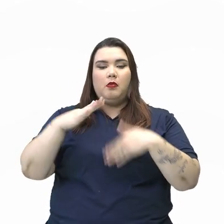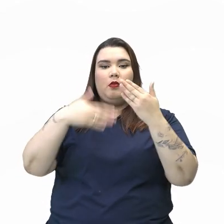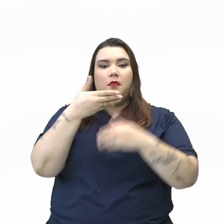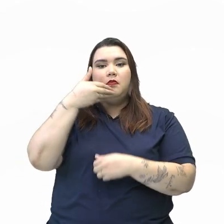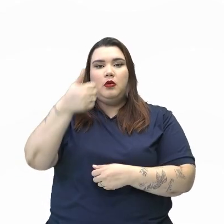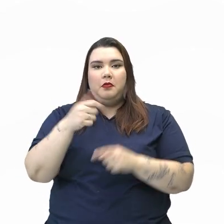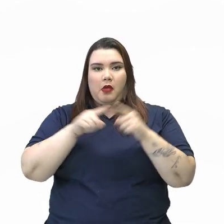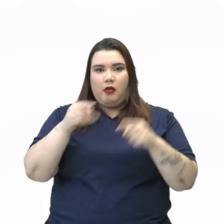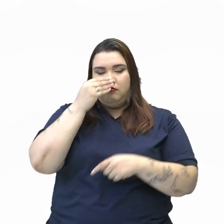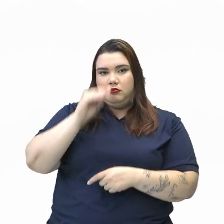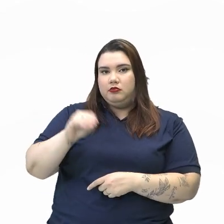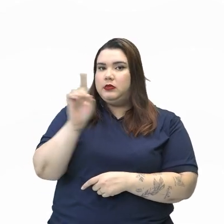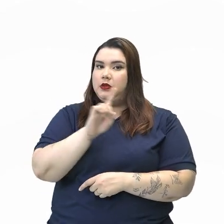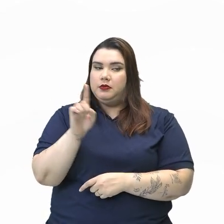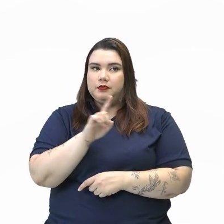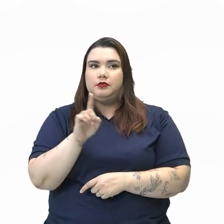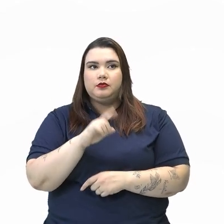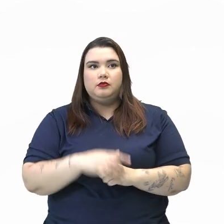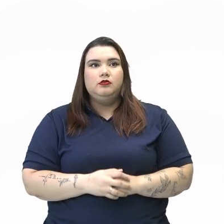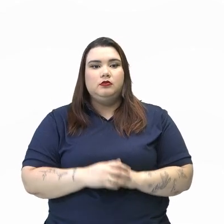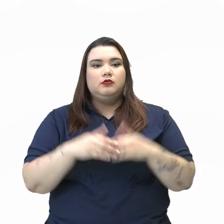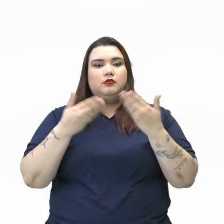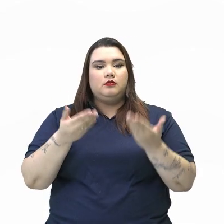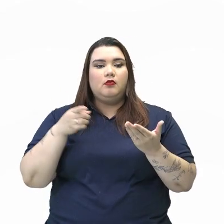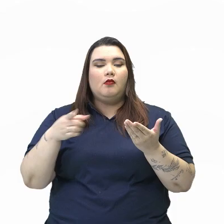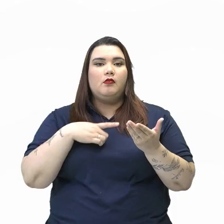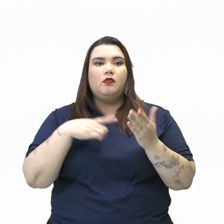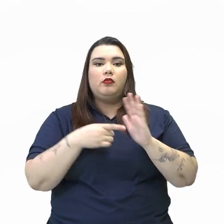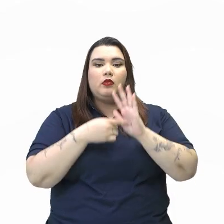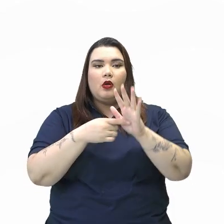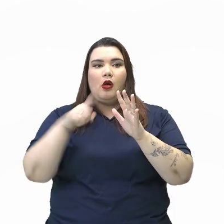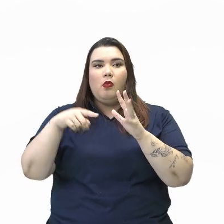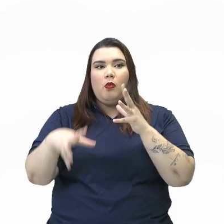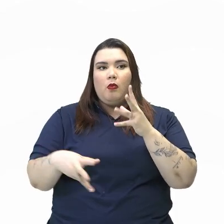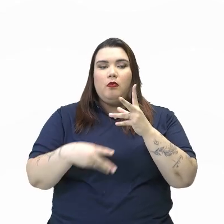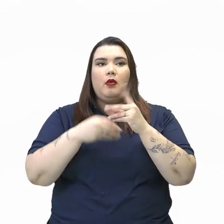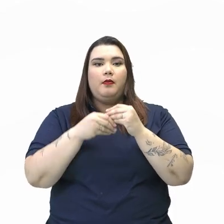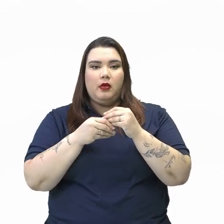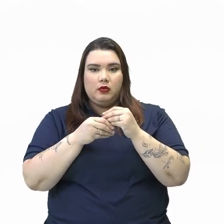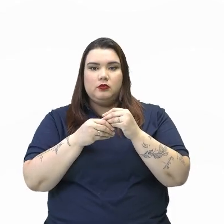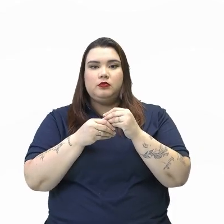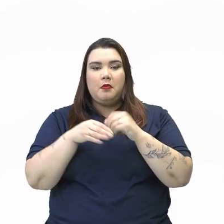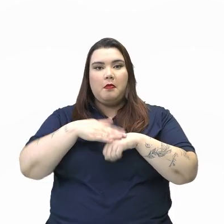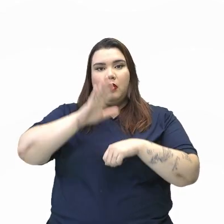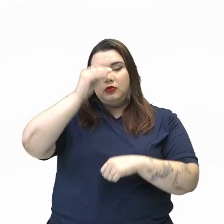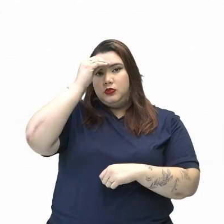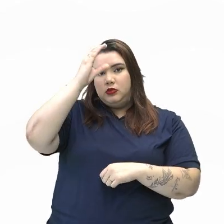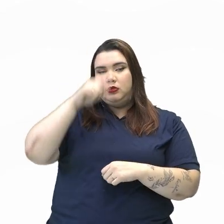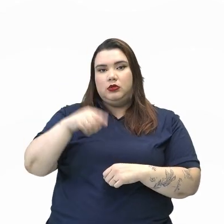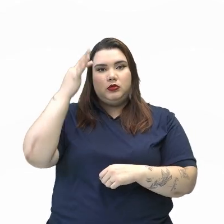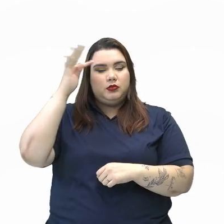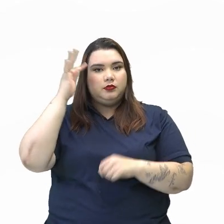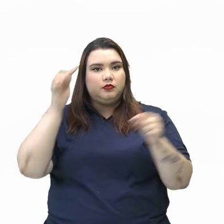mas não descartando a teoria sintética. Né? Elas vêm aí para agregar mais conhecimento à teoria sintética,